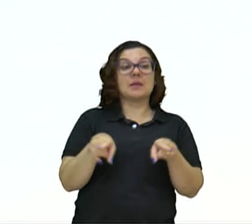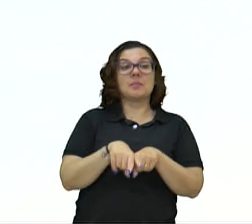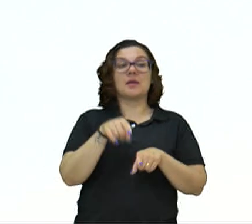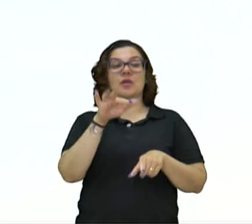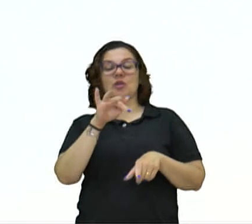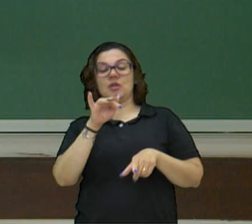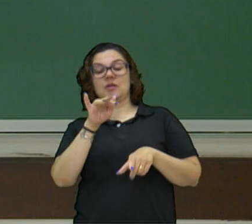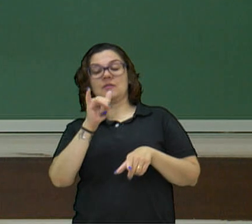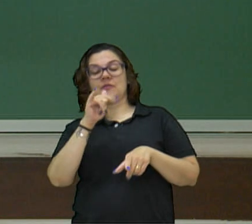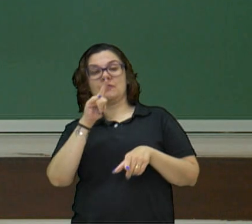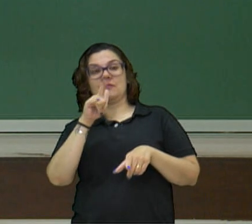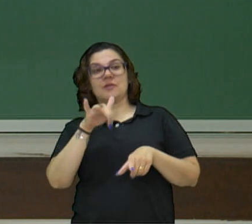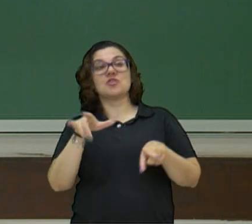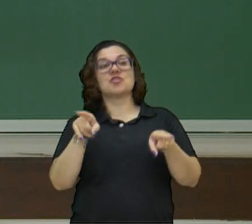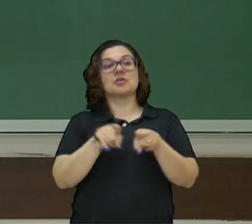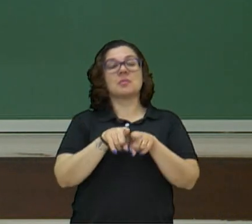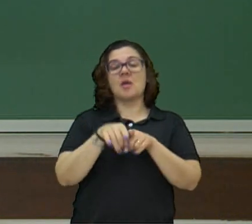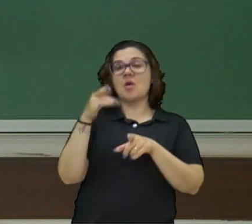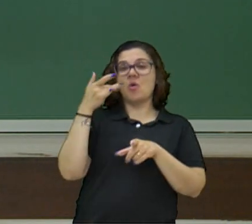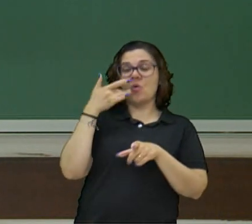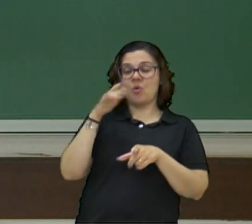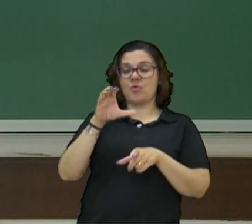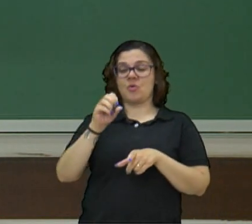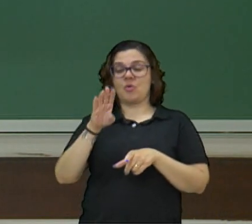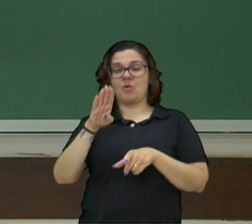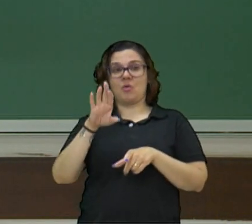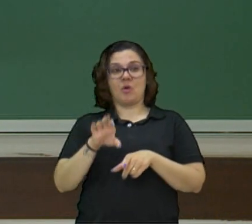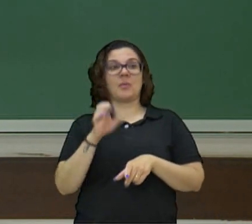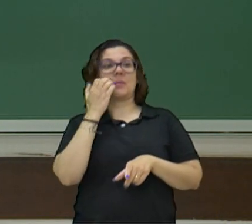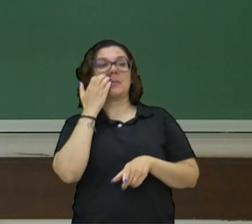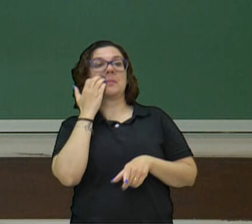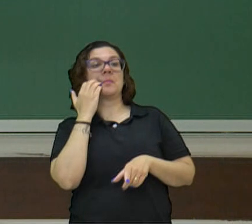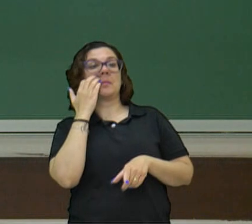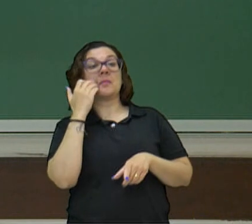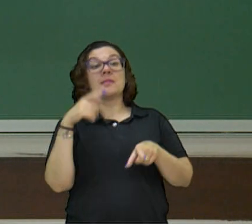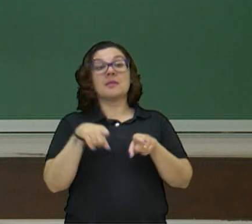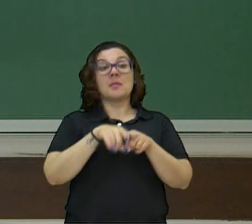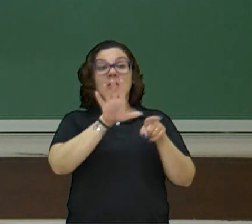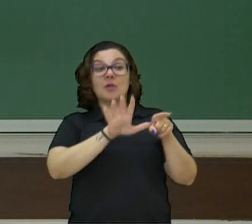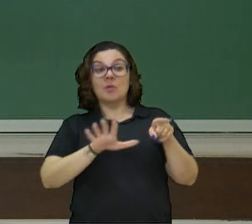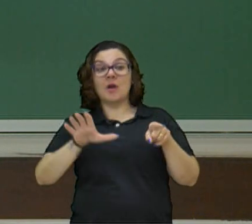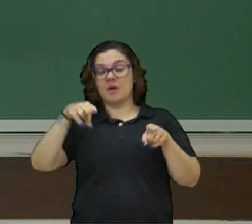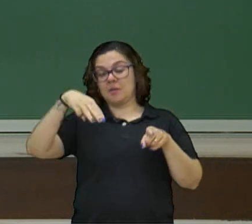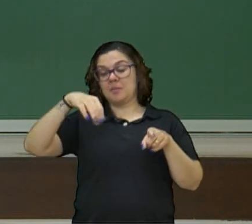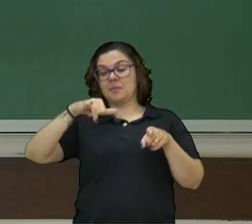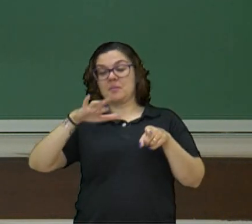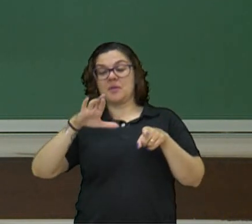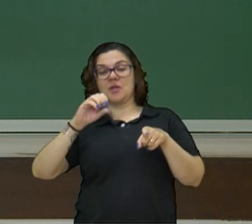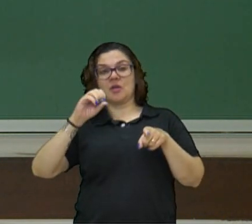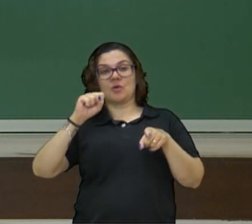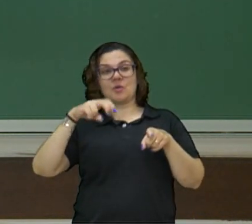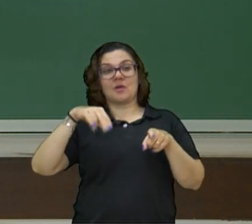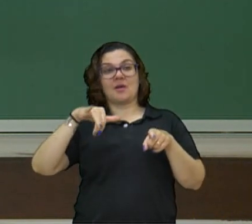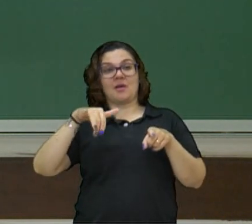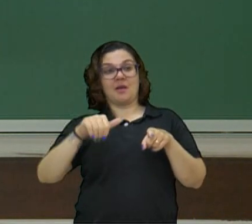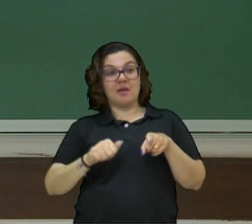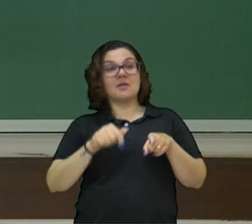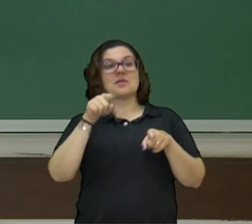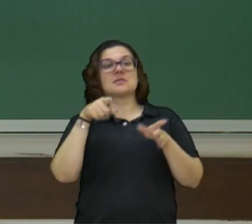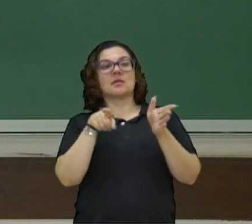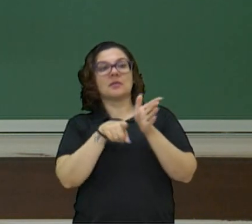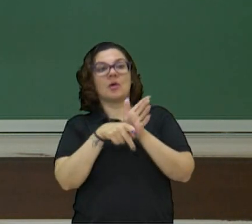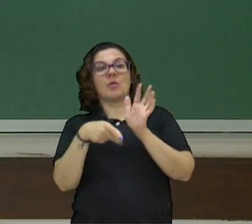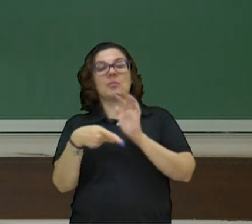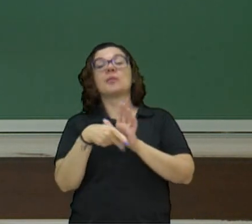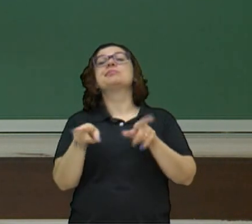micronésia separei para vocês aqui uma curiosidade sobre esse mineral aqui os